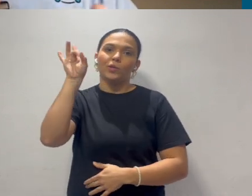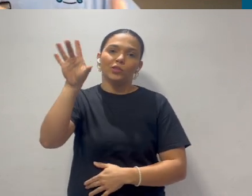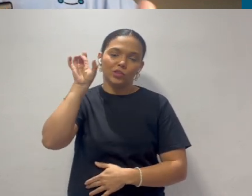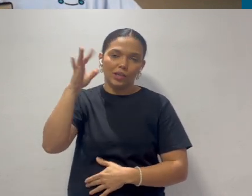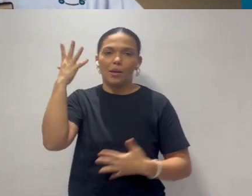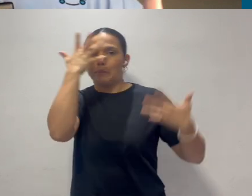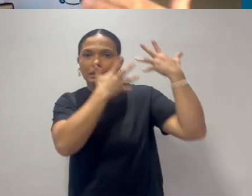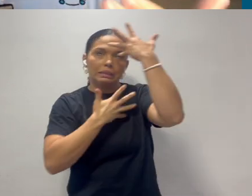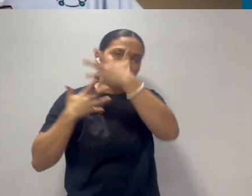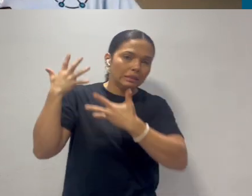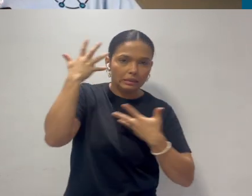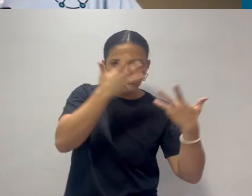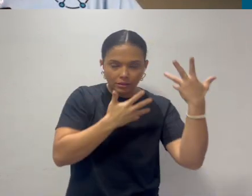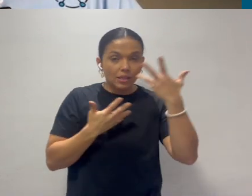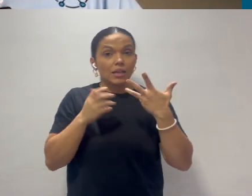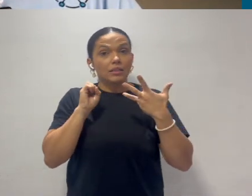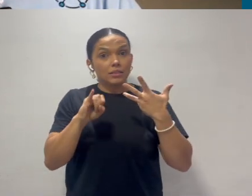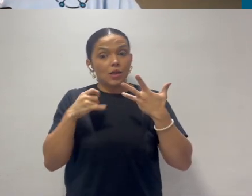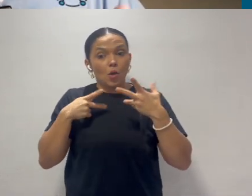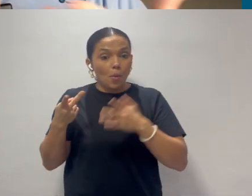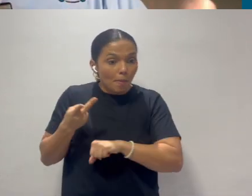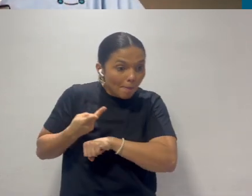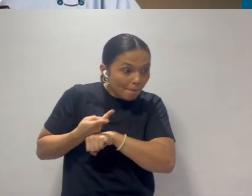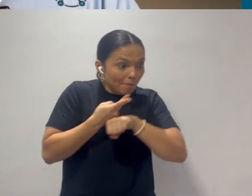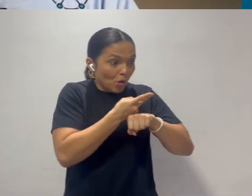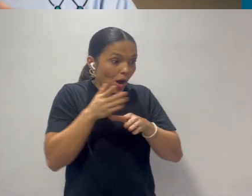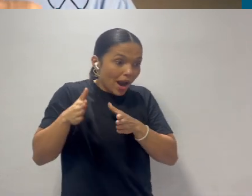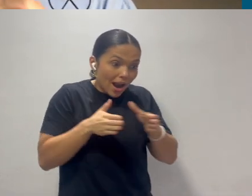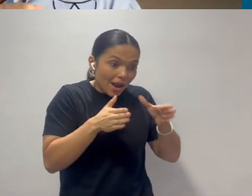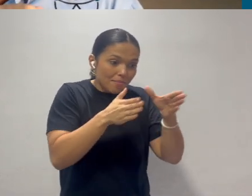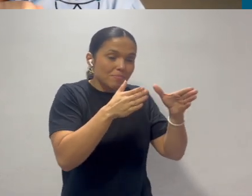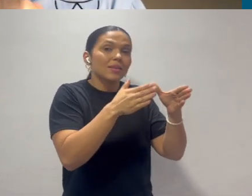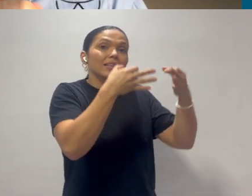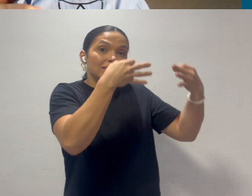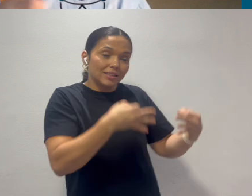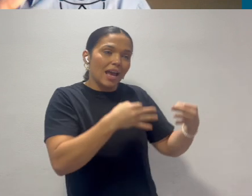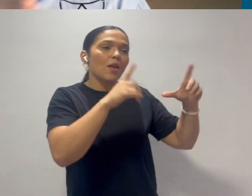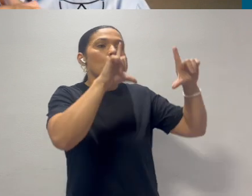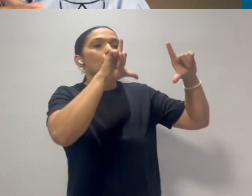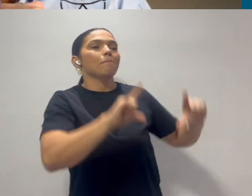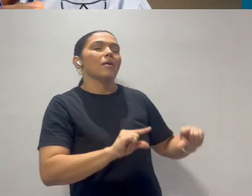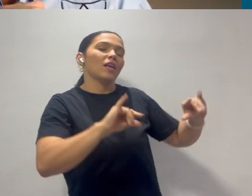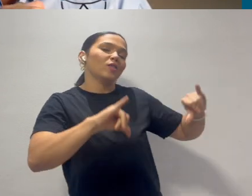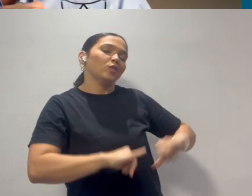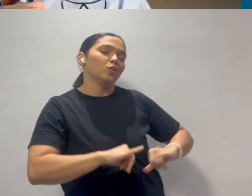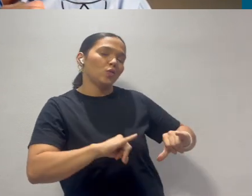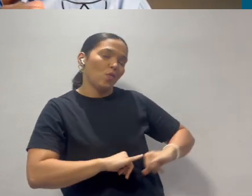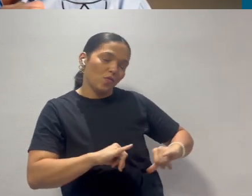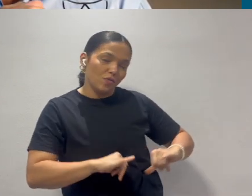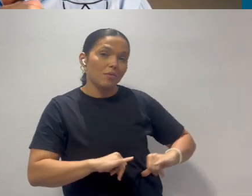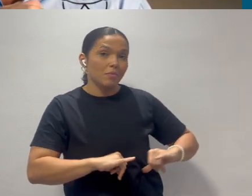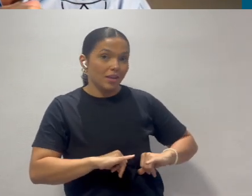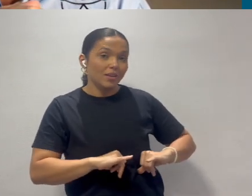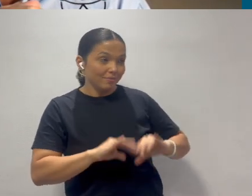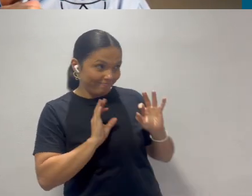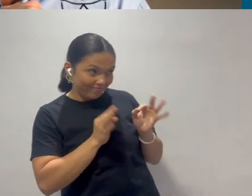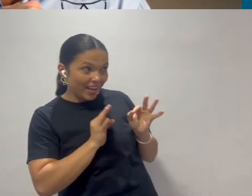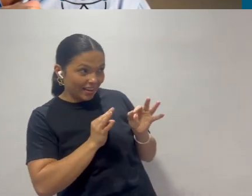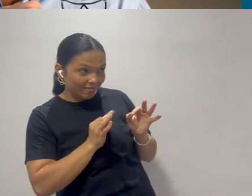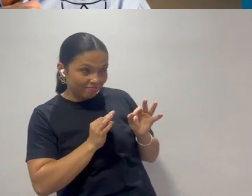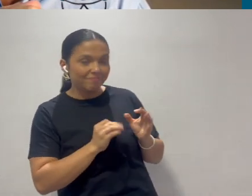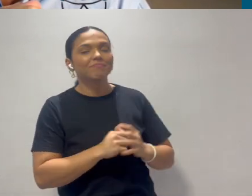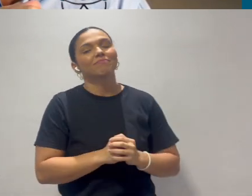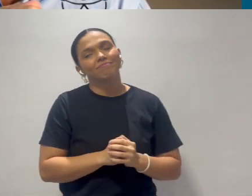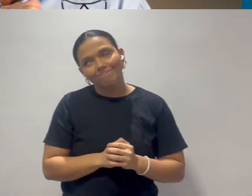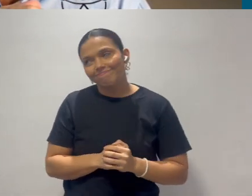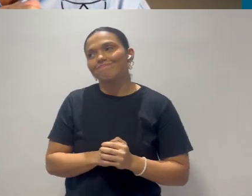ser muito menos torturante do que aquilo que você imagina. É bem por aí, Suzane? Exatamente, é